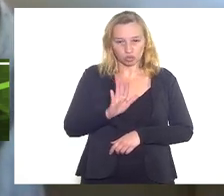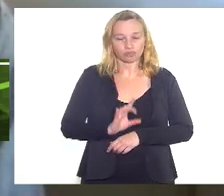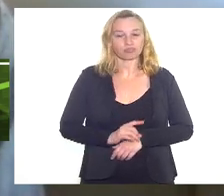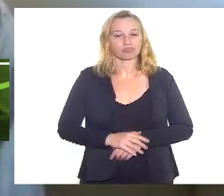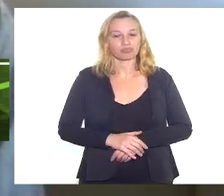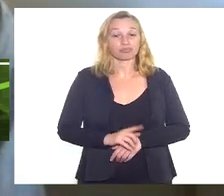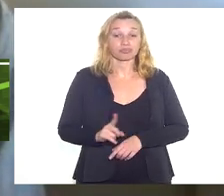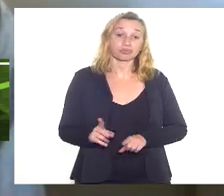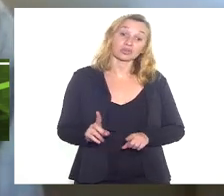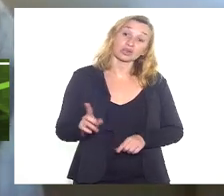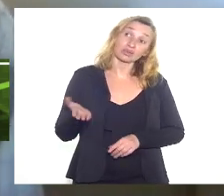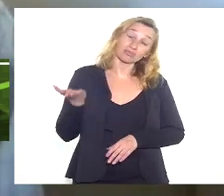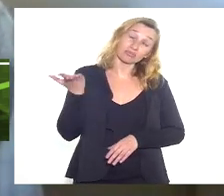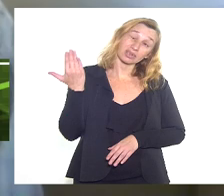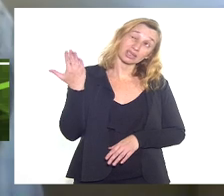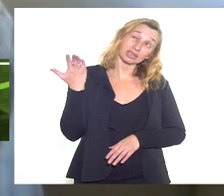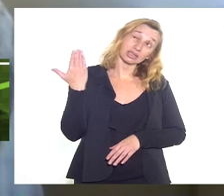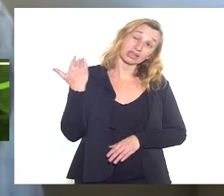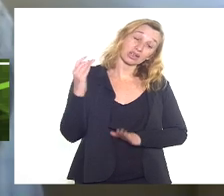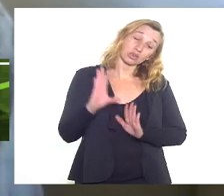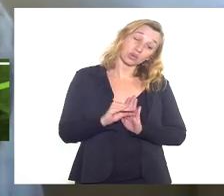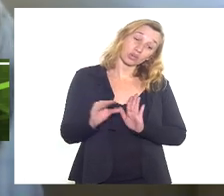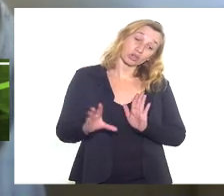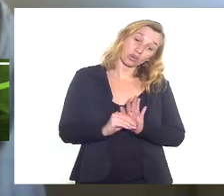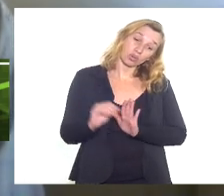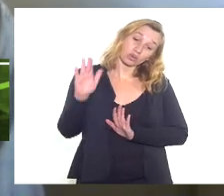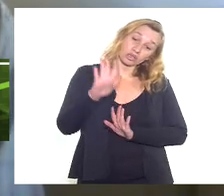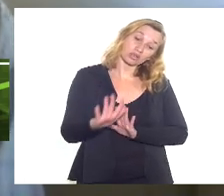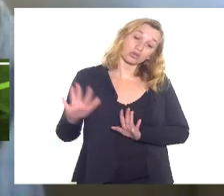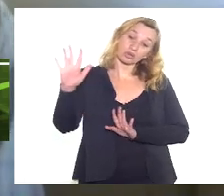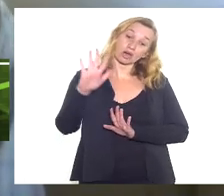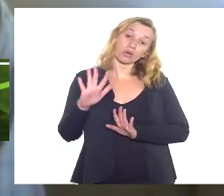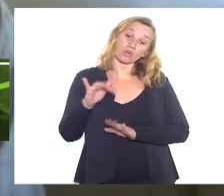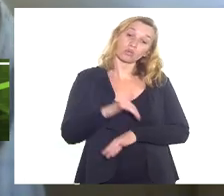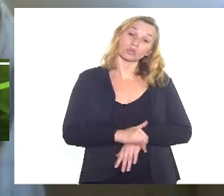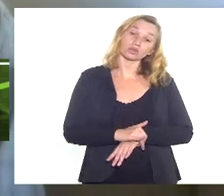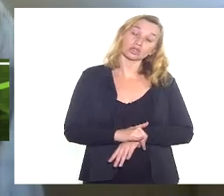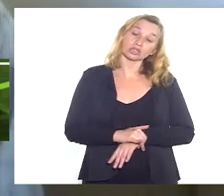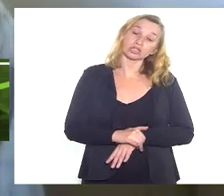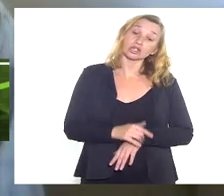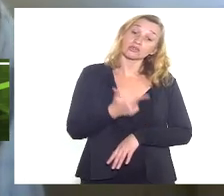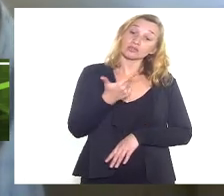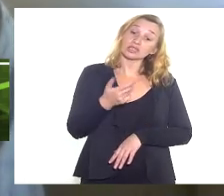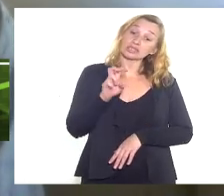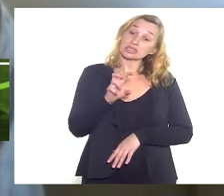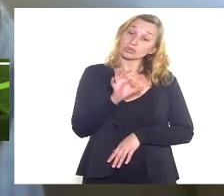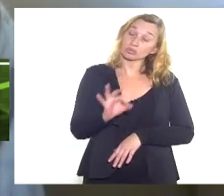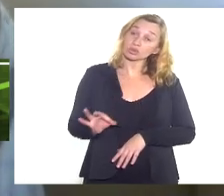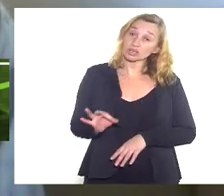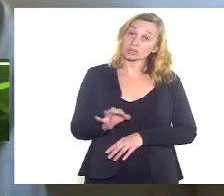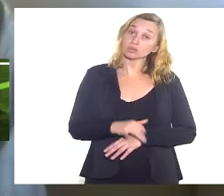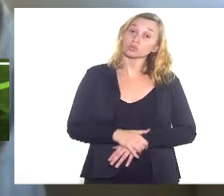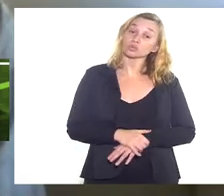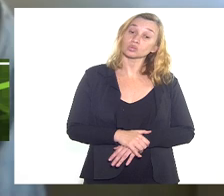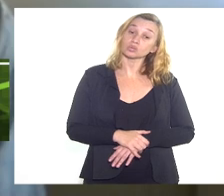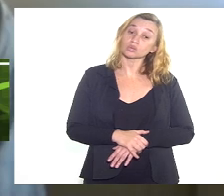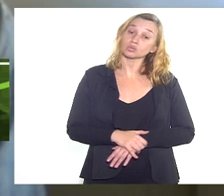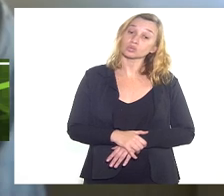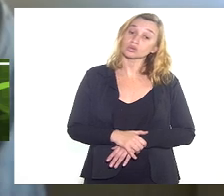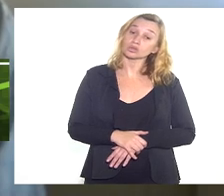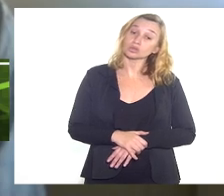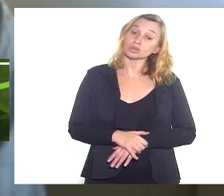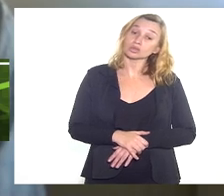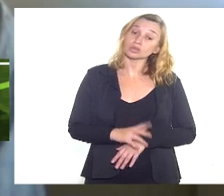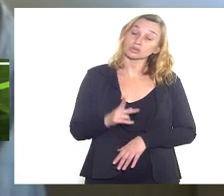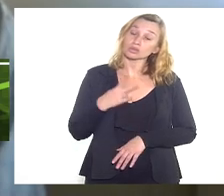E naquela época, o conteúdo nacional fosse 25%,